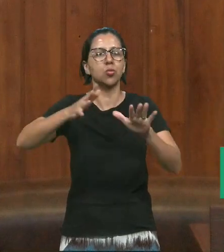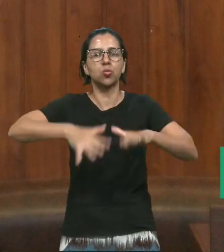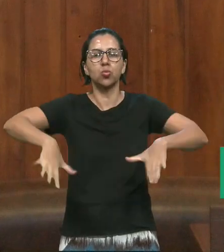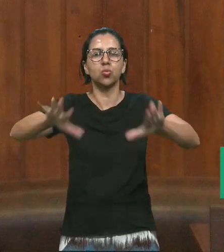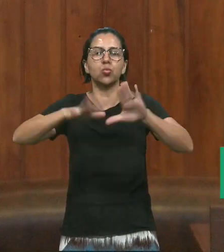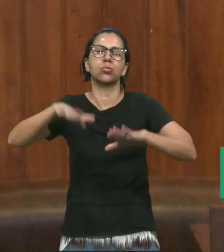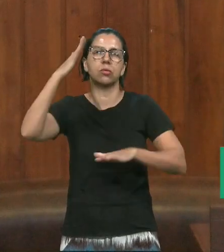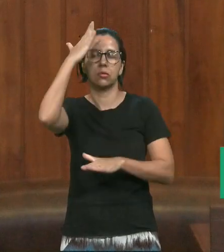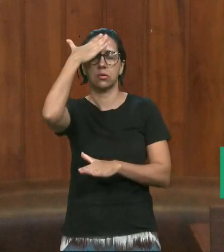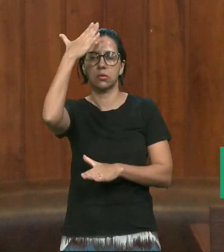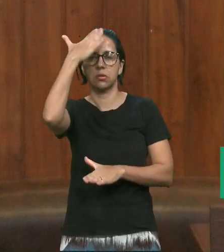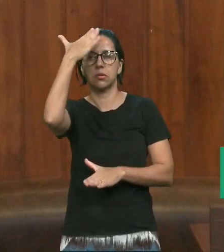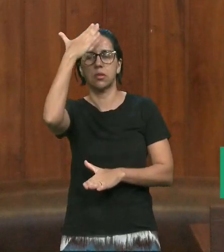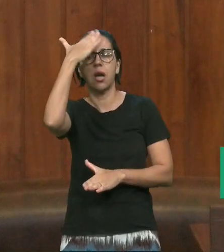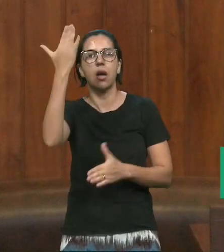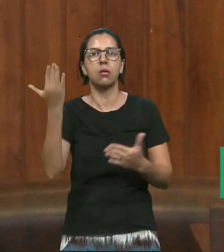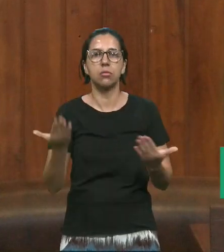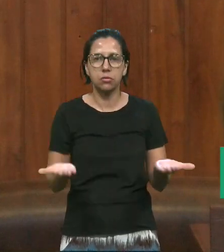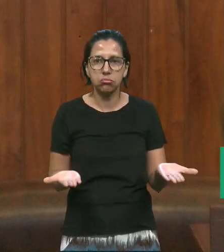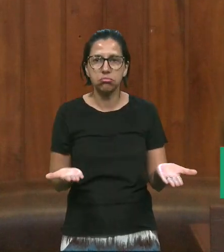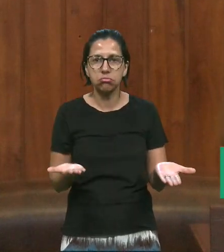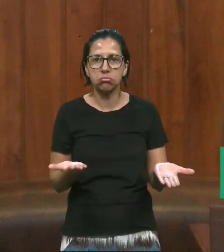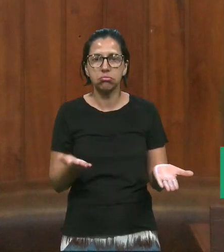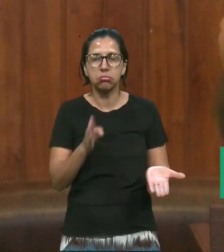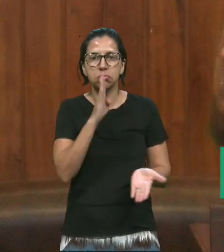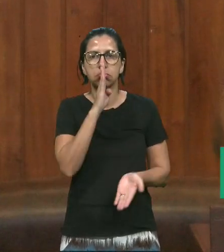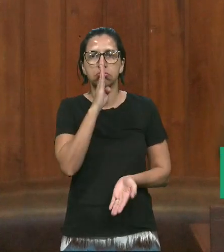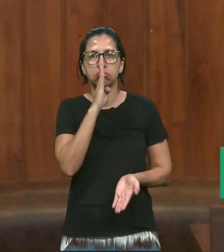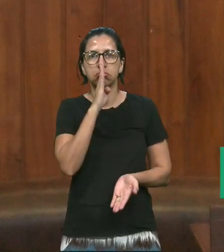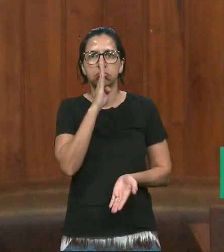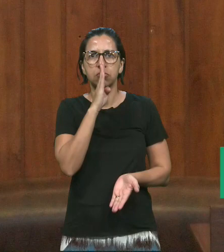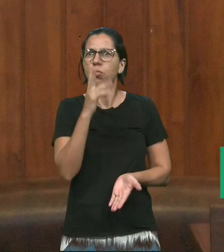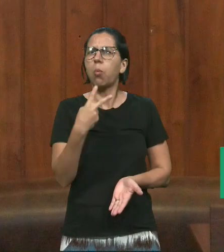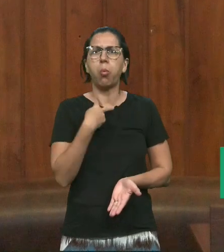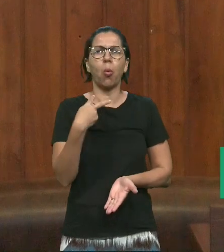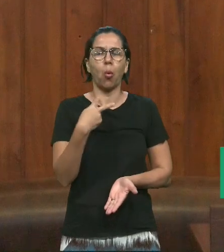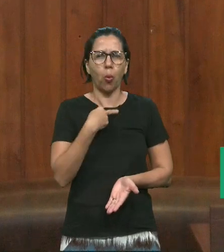disso. Muitos de vocês ficam de boca fechada, não pode.